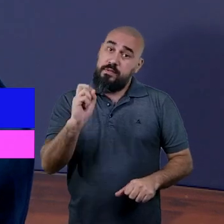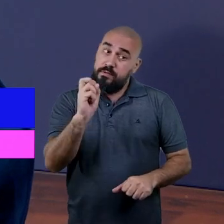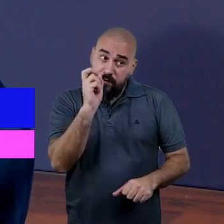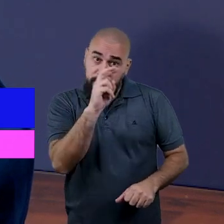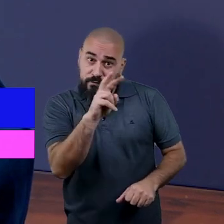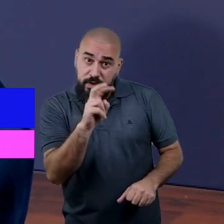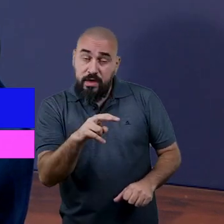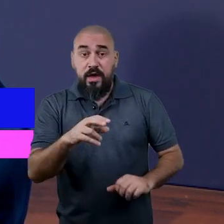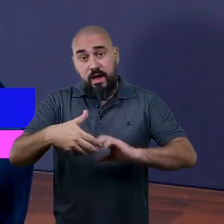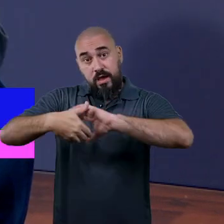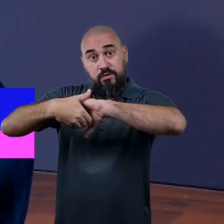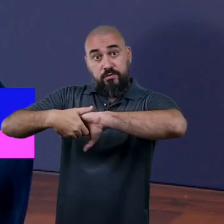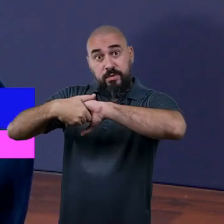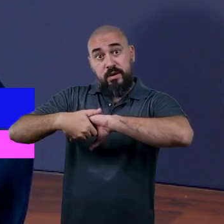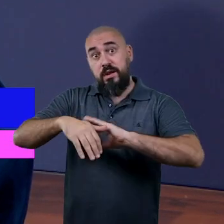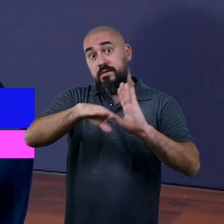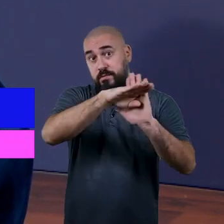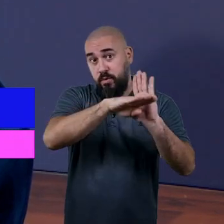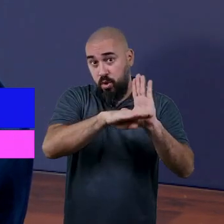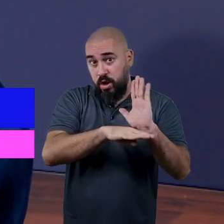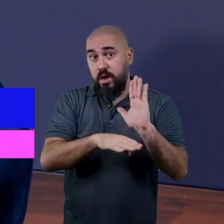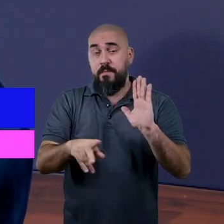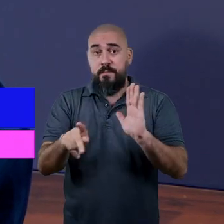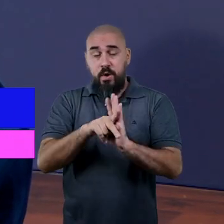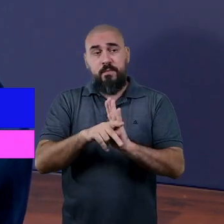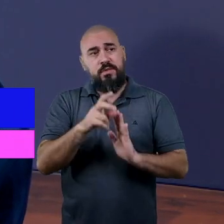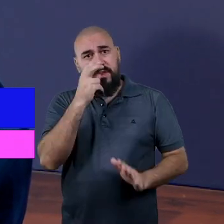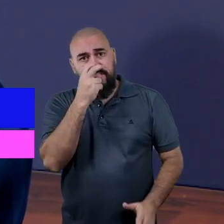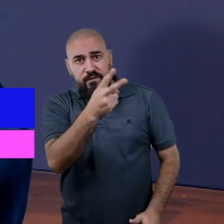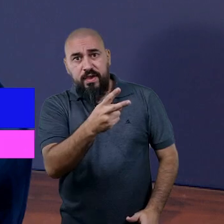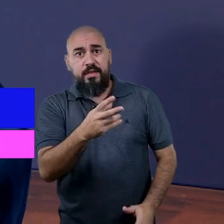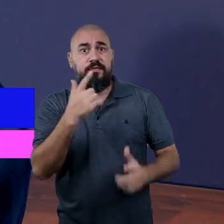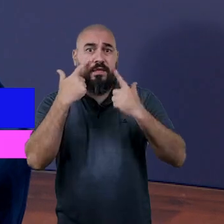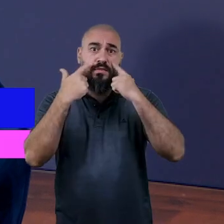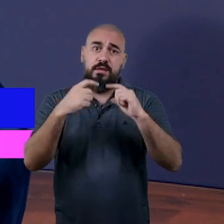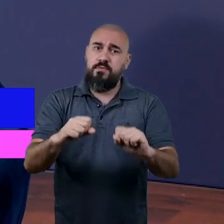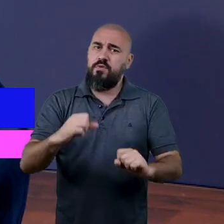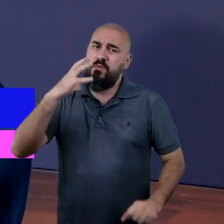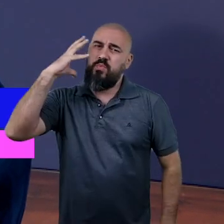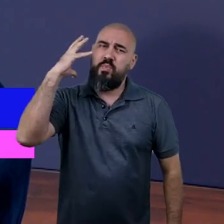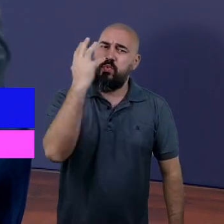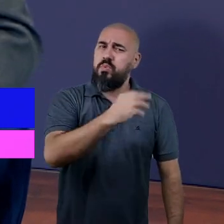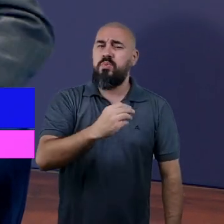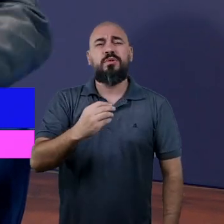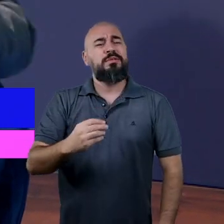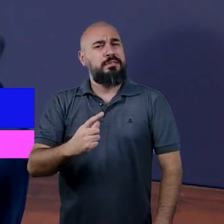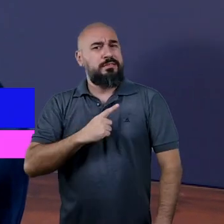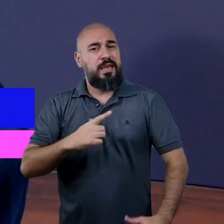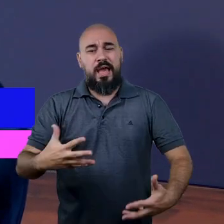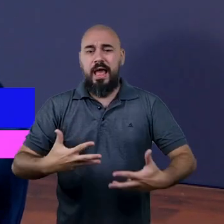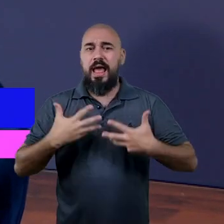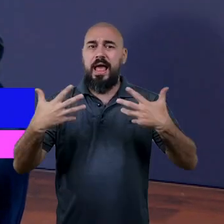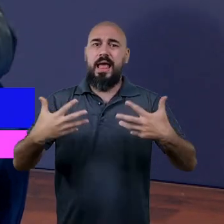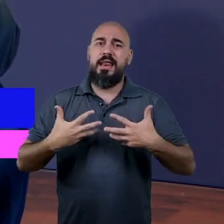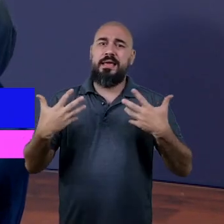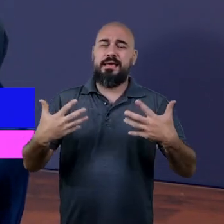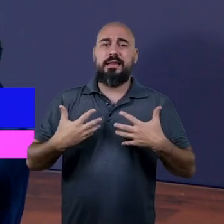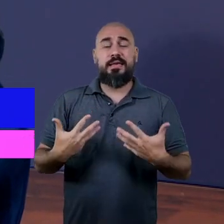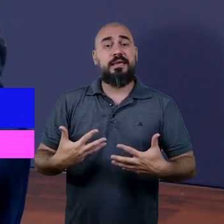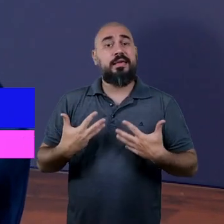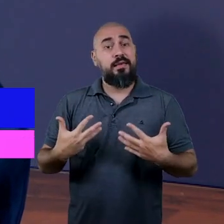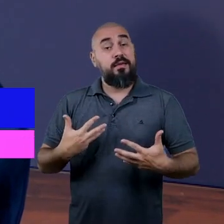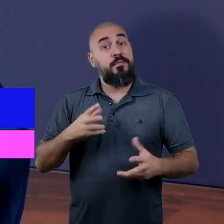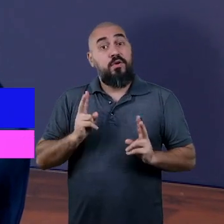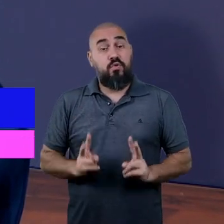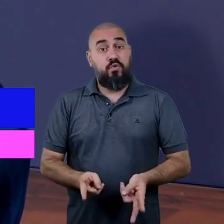Anjo da Esperança, você vê esses testemunhos tão lindos. Esses testemunhos que enchem o nosso coração de alegria e que é uma motivação para